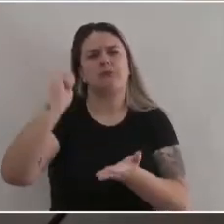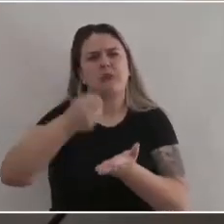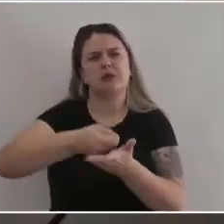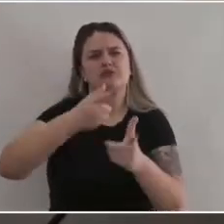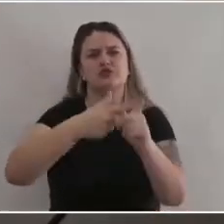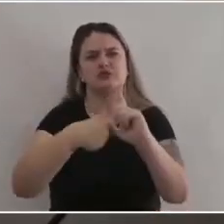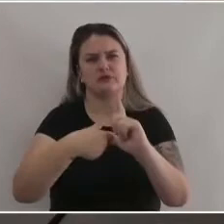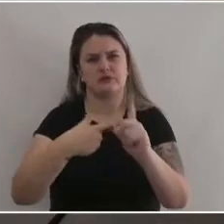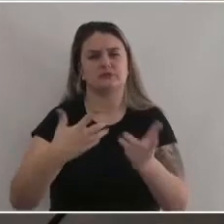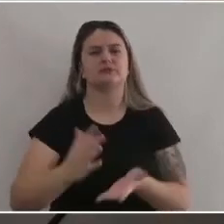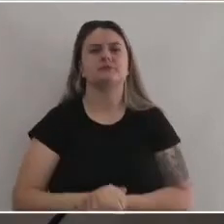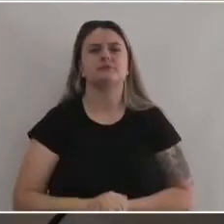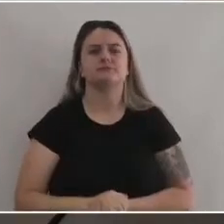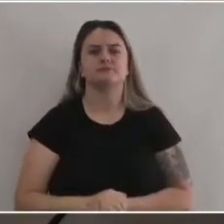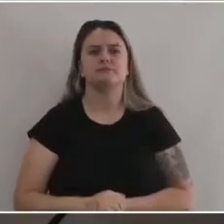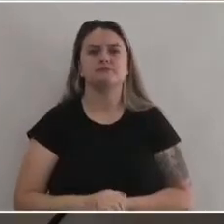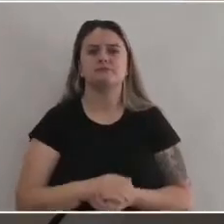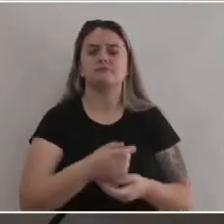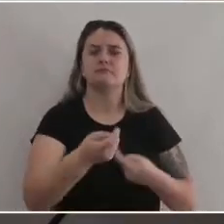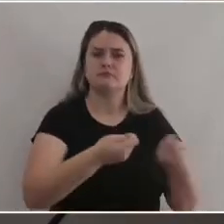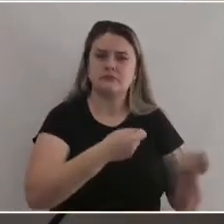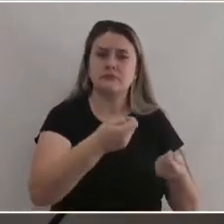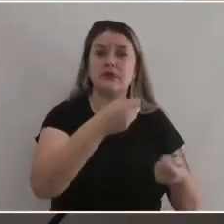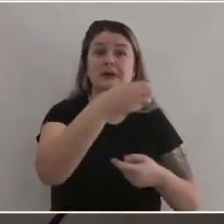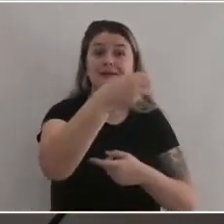dívida ativa. Orçado foi